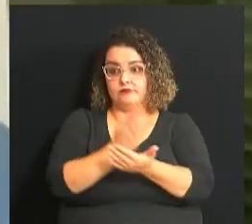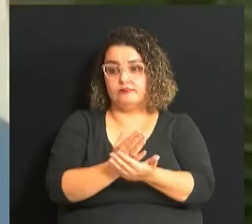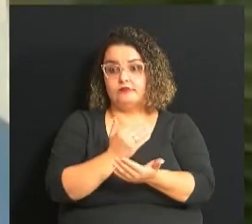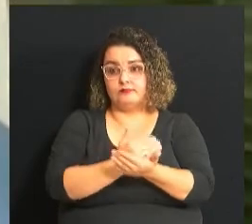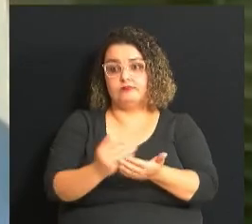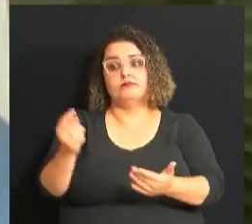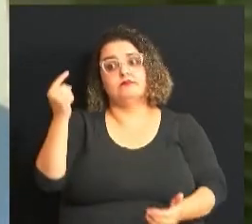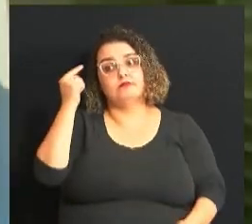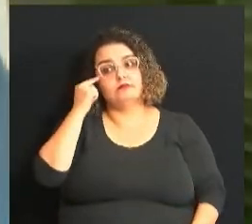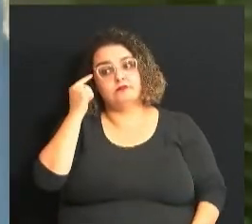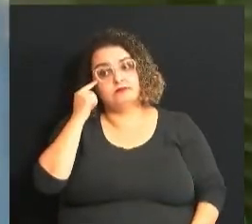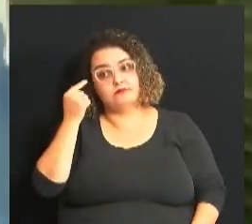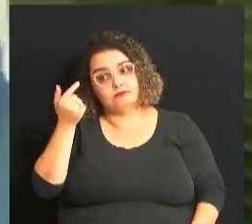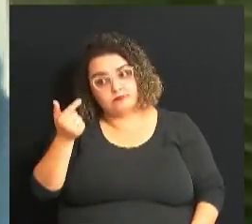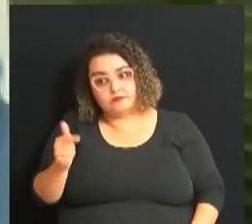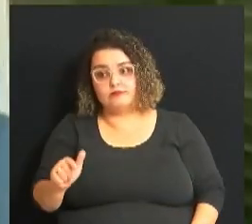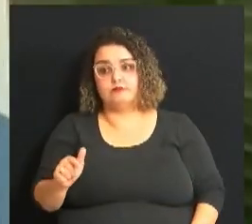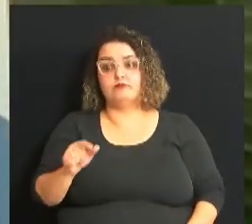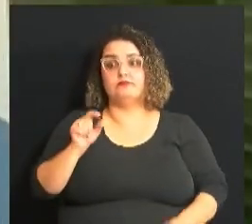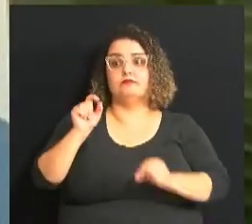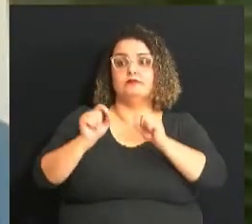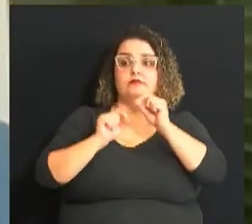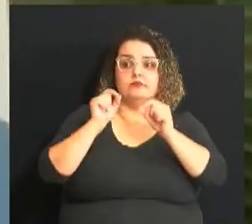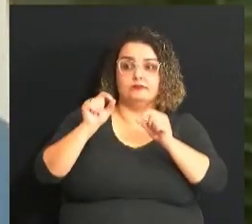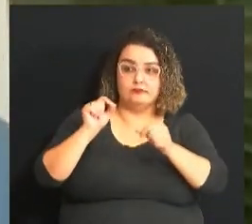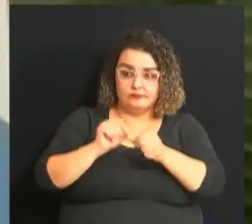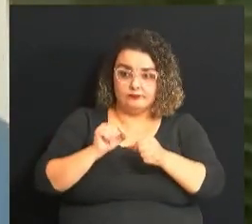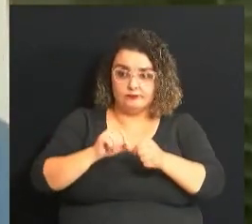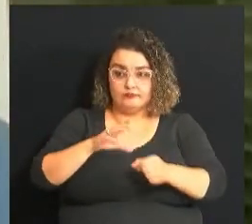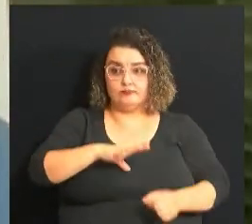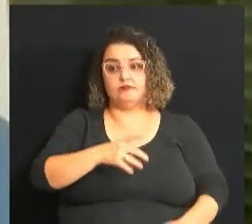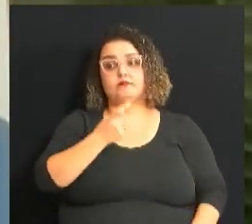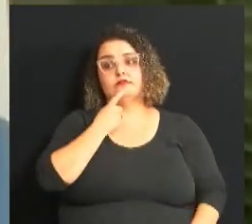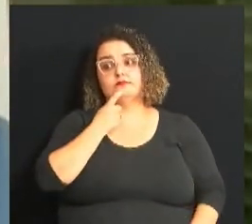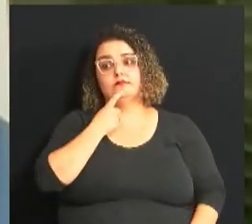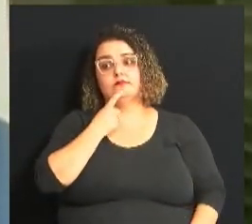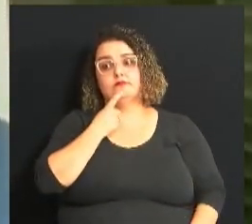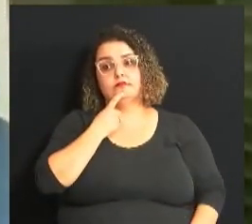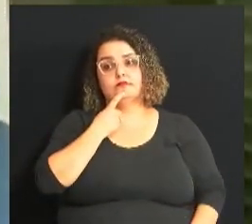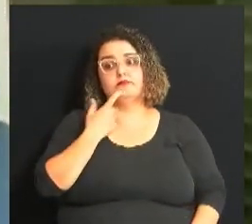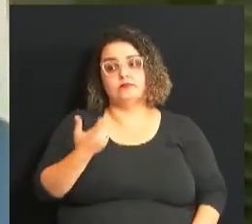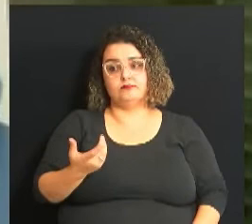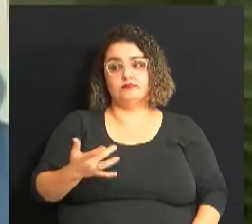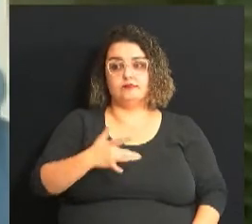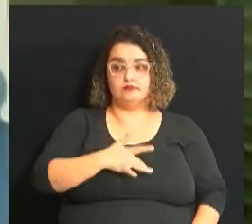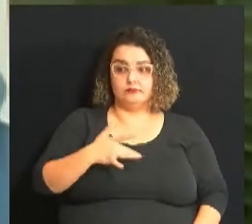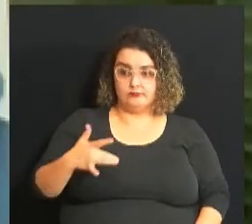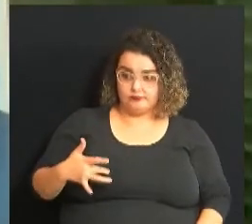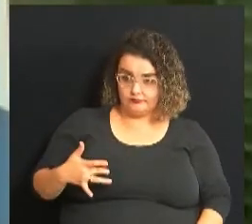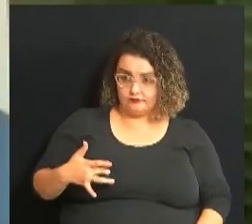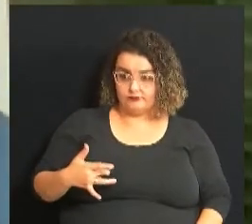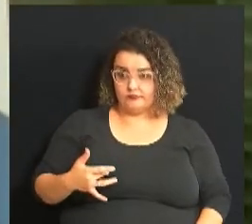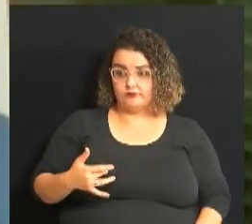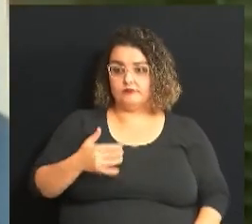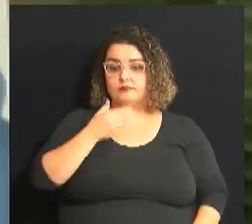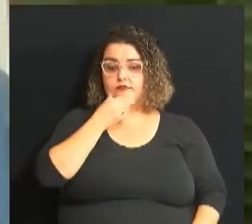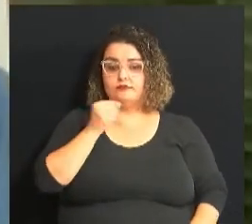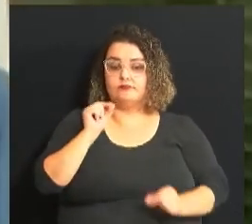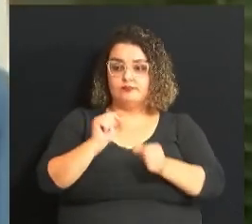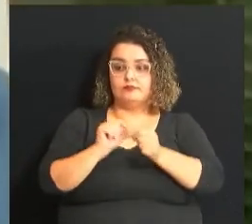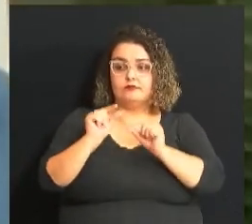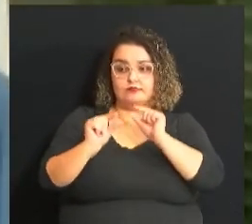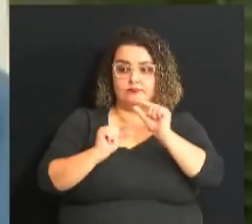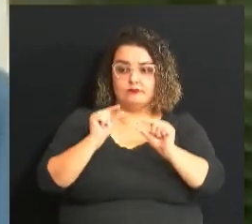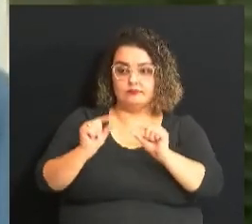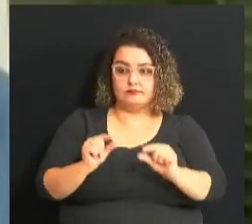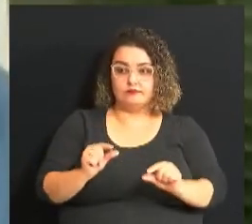repensar o que nós estamos fazendo em Campinas pela saúde do homem. Acho que nós estamos fazendo, infelizmente, muito pouco. Por exemplo, eu vou dar